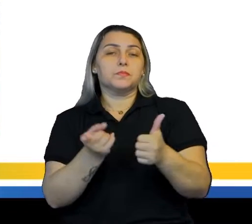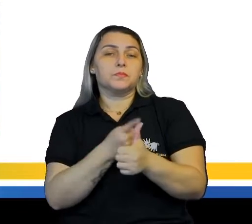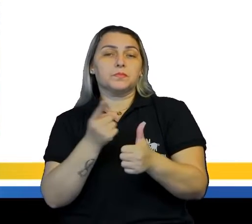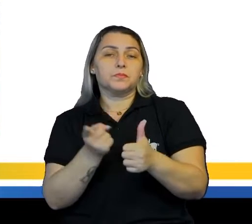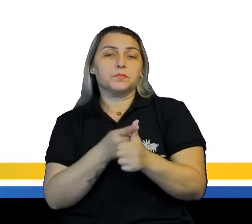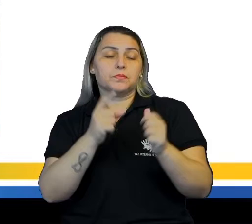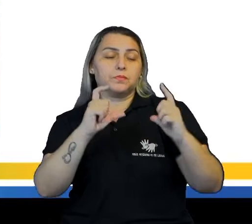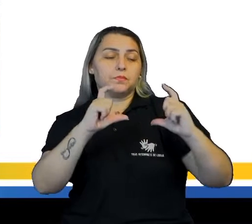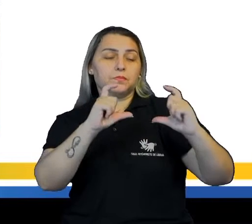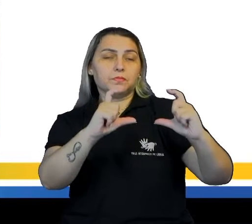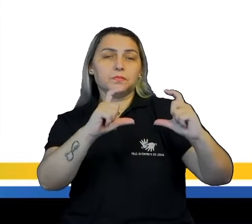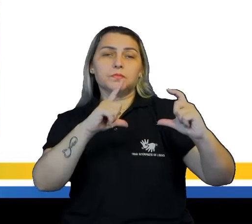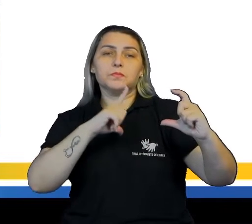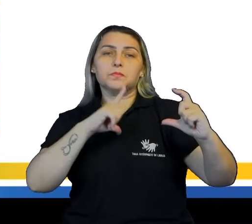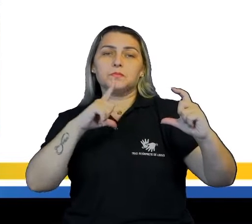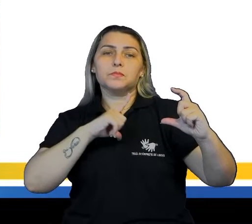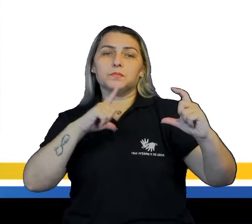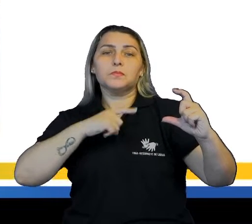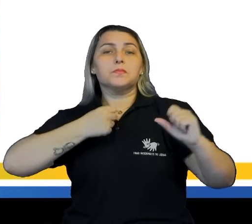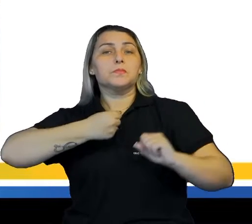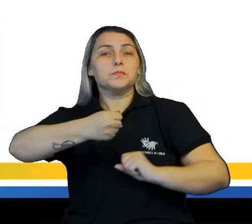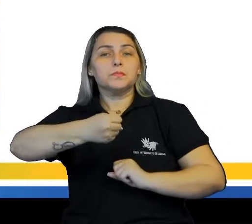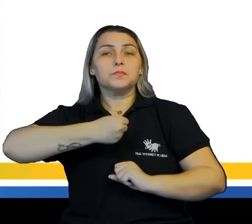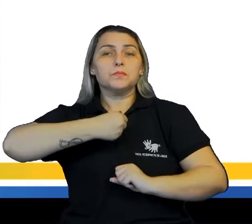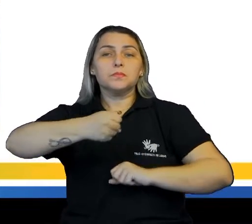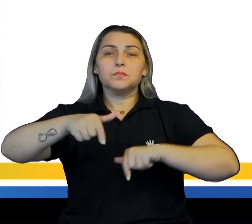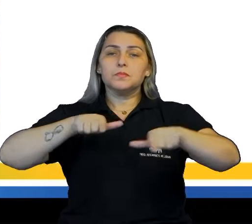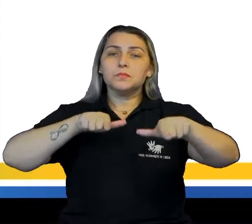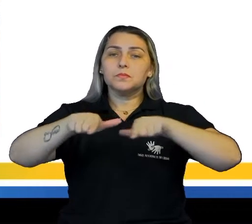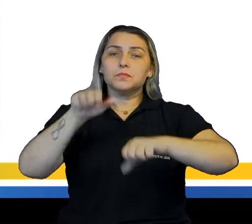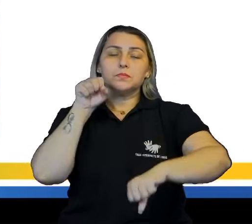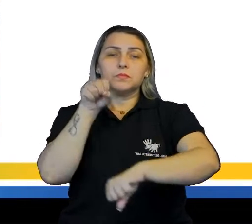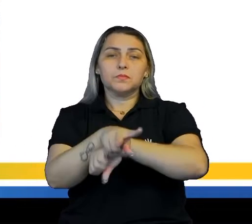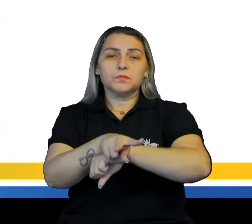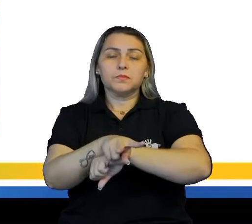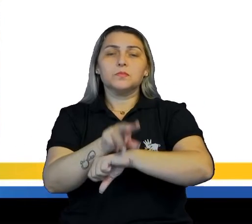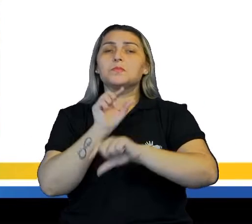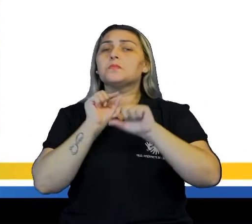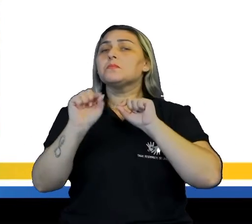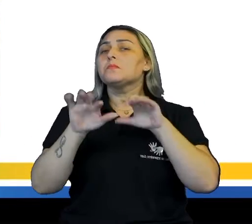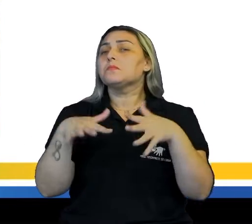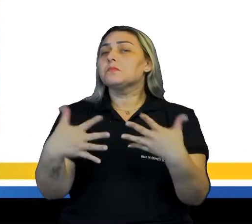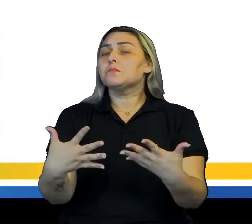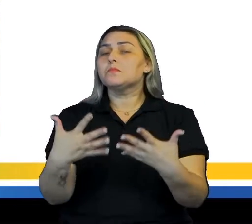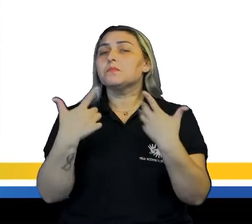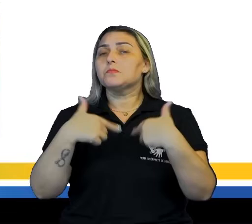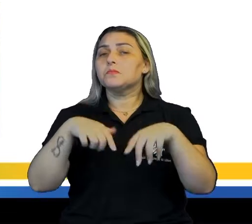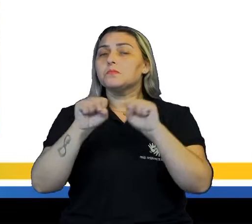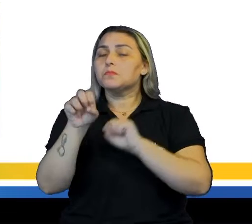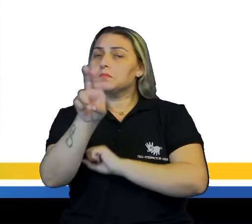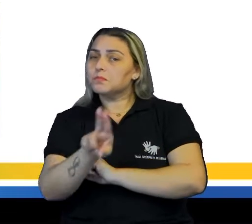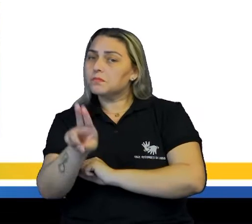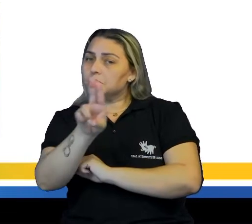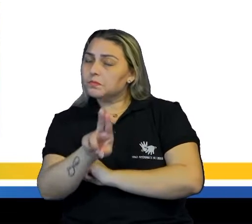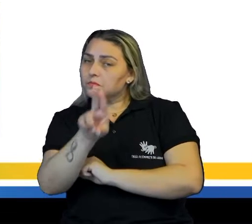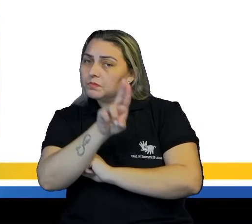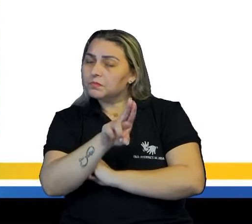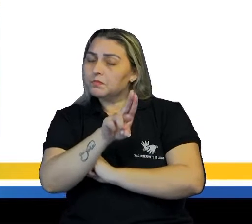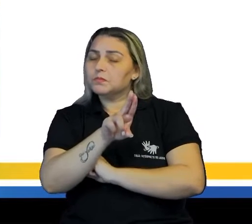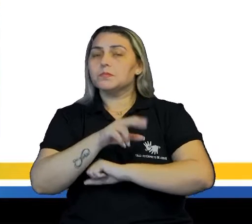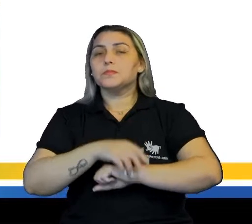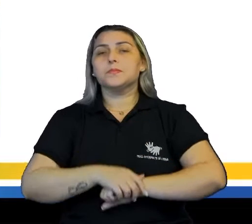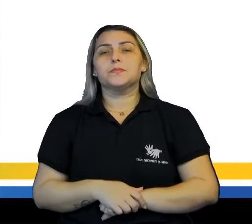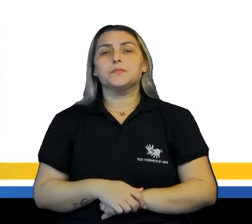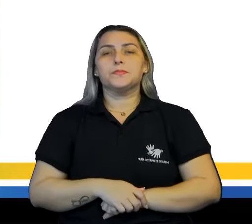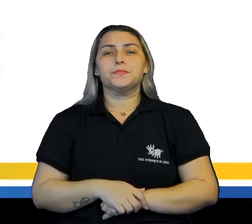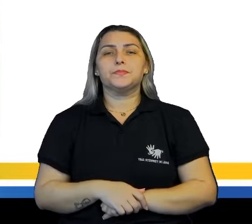primeiro quadrinho, nós temos uma entrevista de emprego. Que tipo de linguagem nós usaríamos nessa